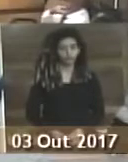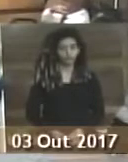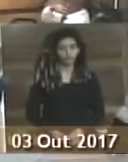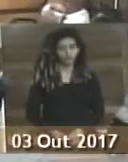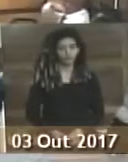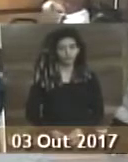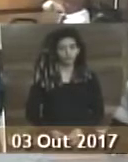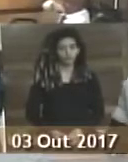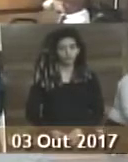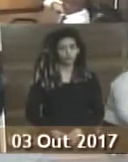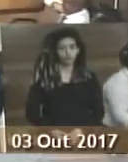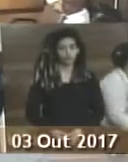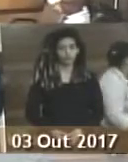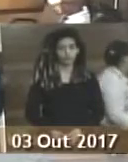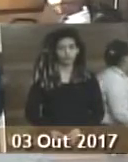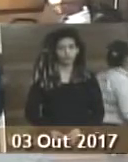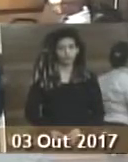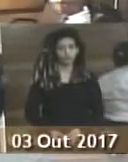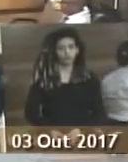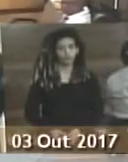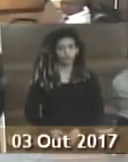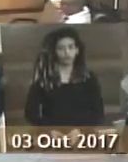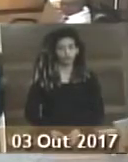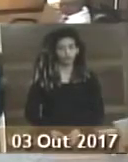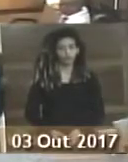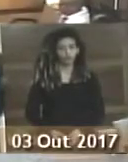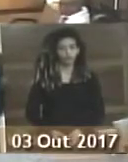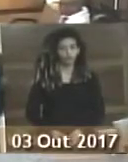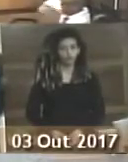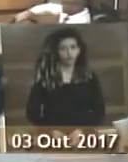Votação encerrada, aprovada com 11 votos.